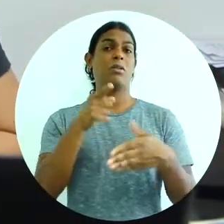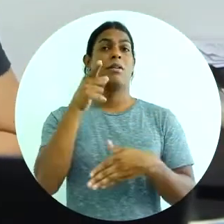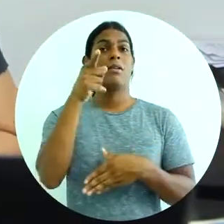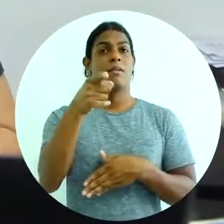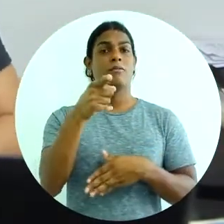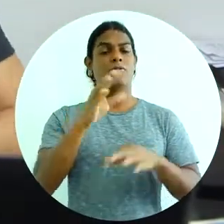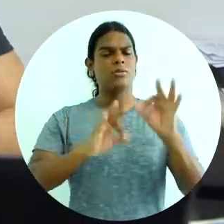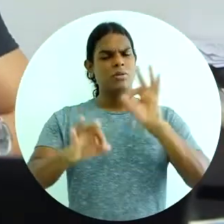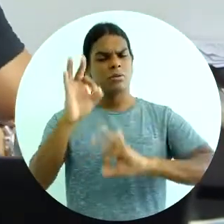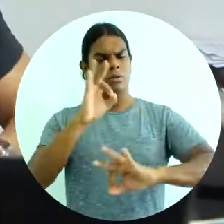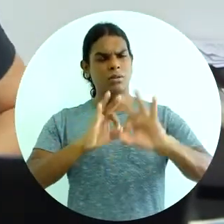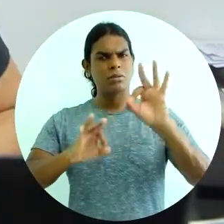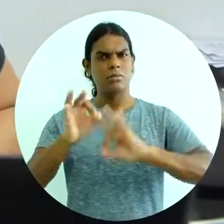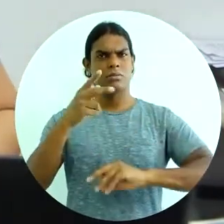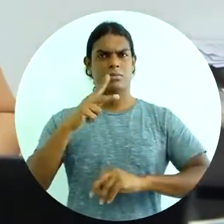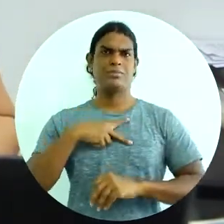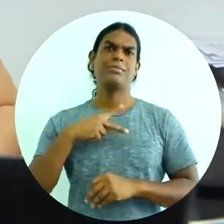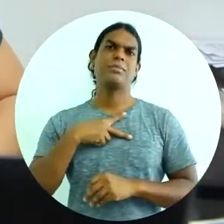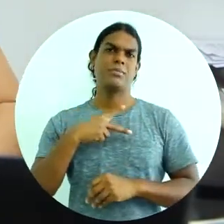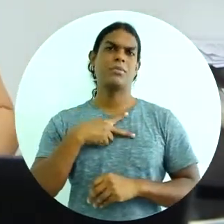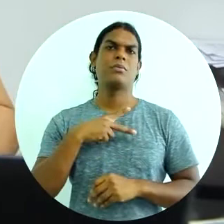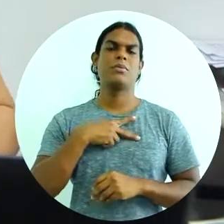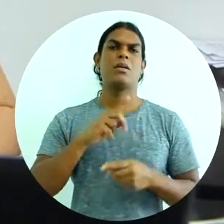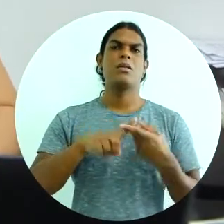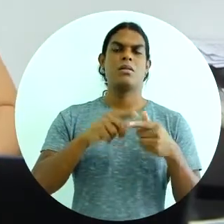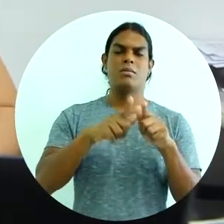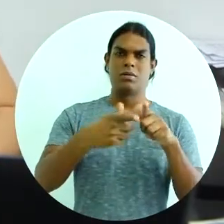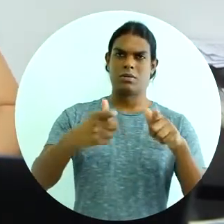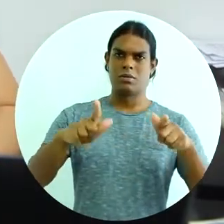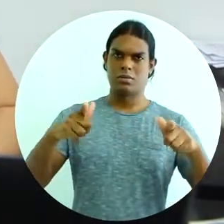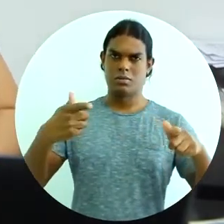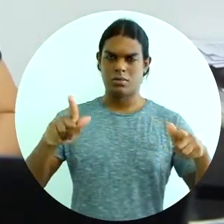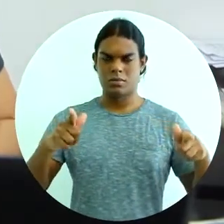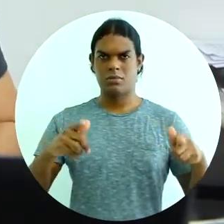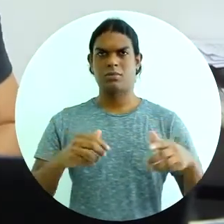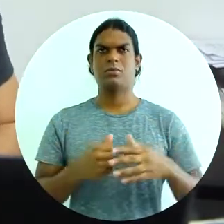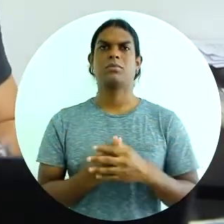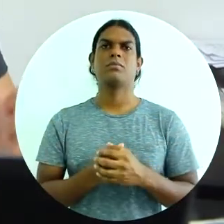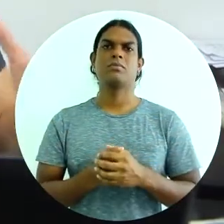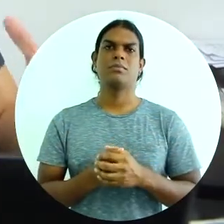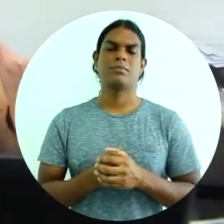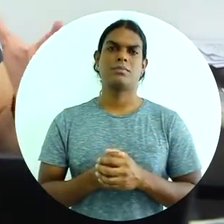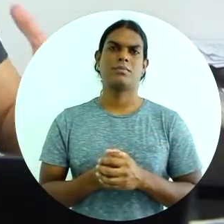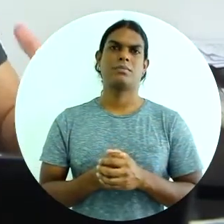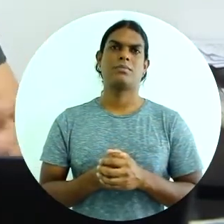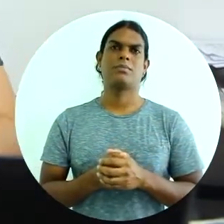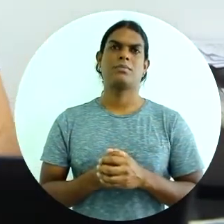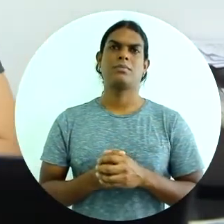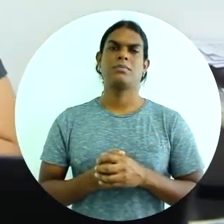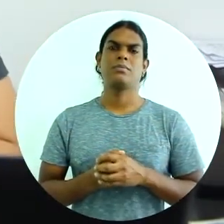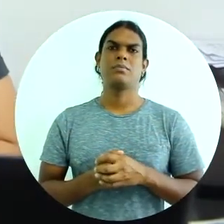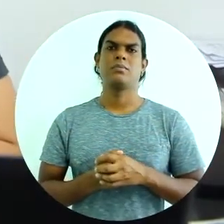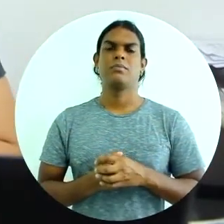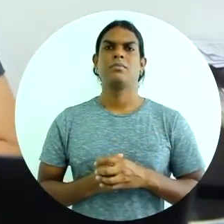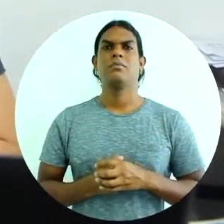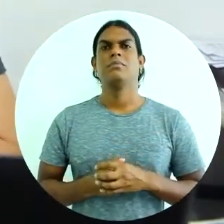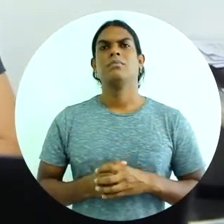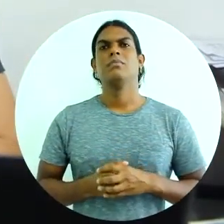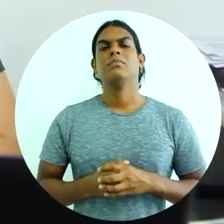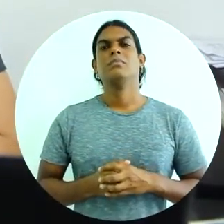questão gramatical, mas seu texto continua incoerente, ou seu texto continua sem aquela relevância, aquele sentido que a gente espera